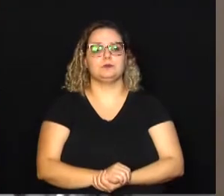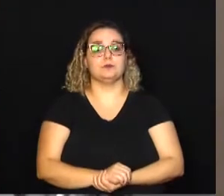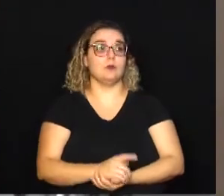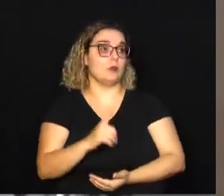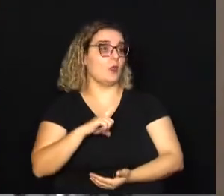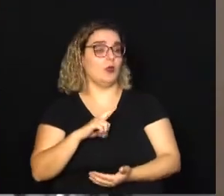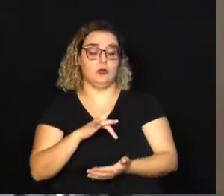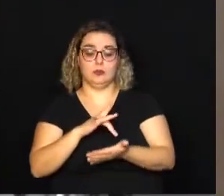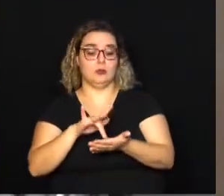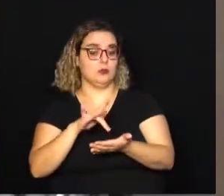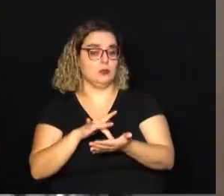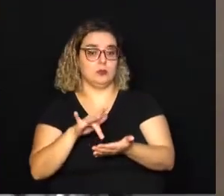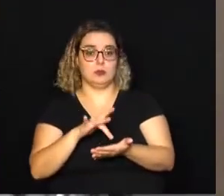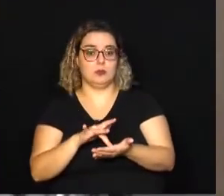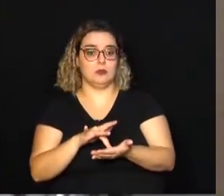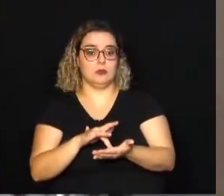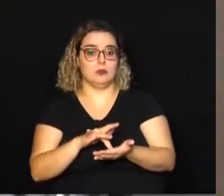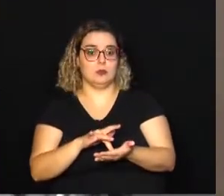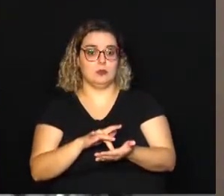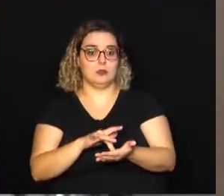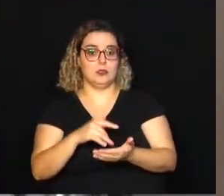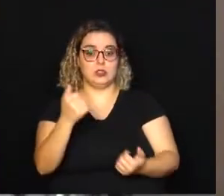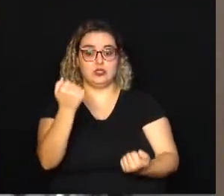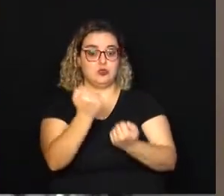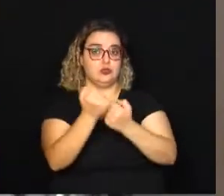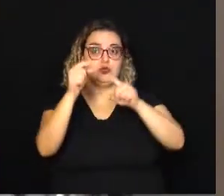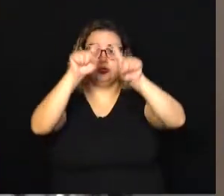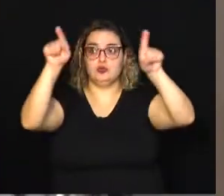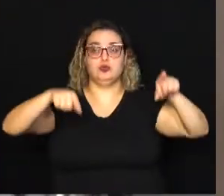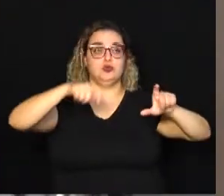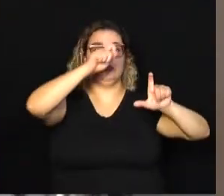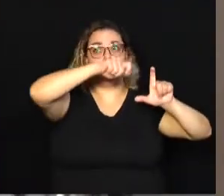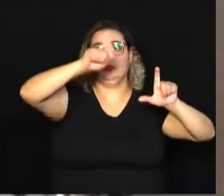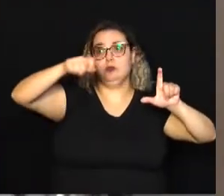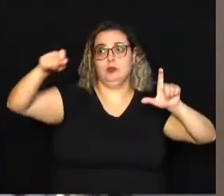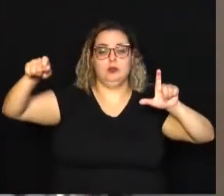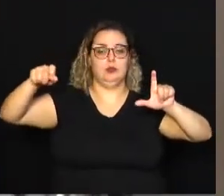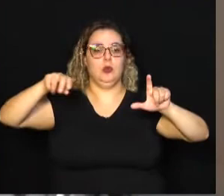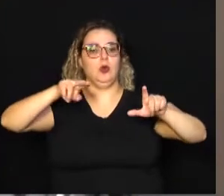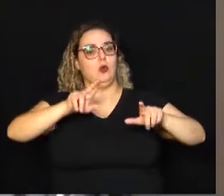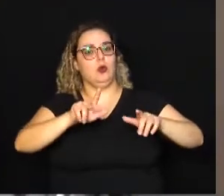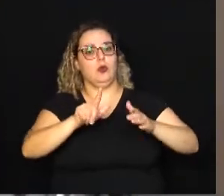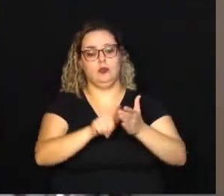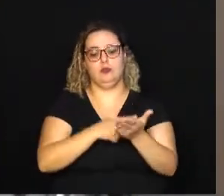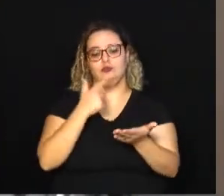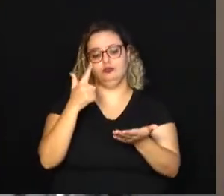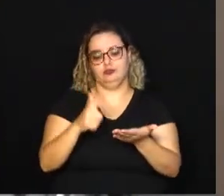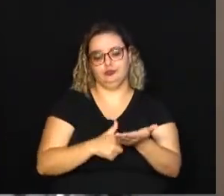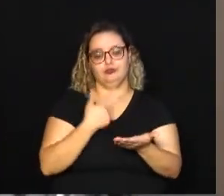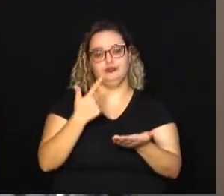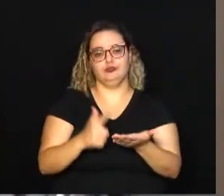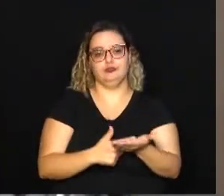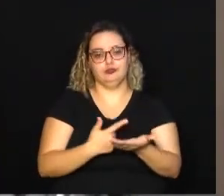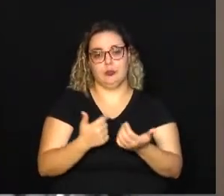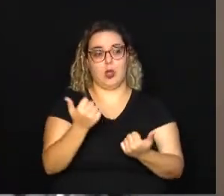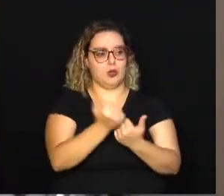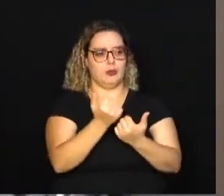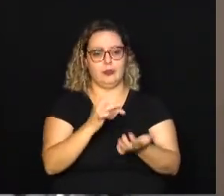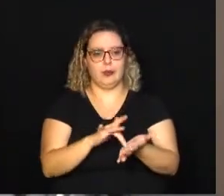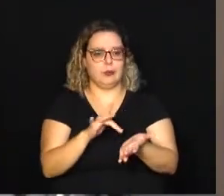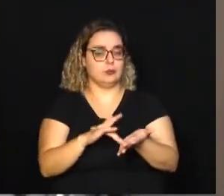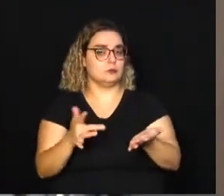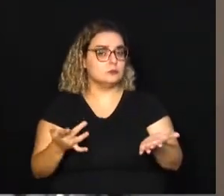que representa uma lousa, ou uma folha de livro onde tem uma série de exercícios para